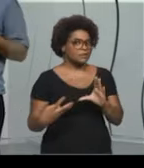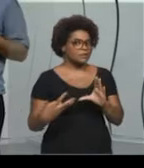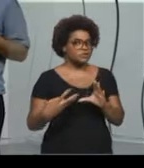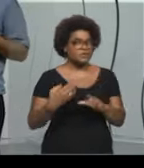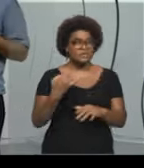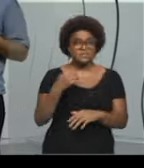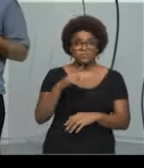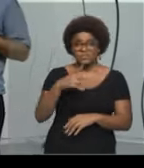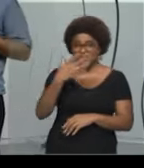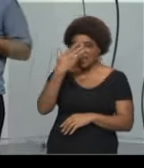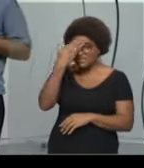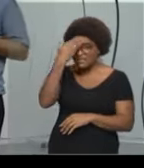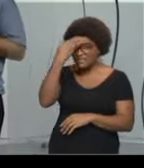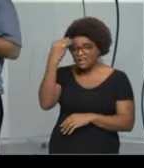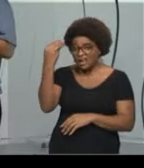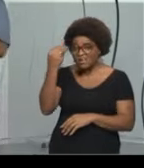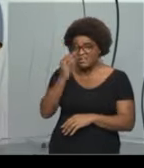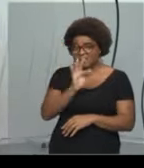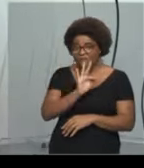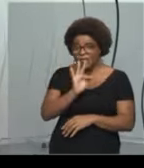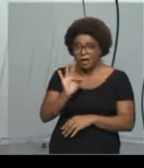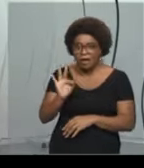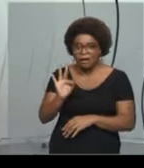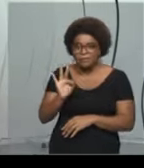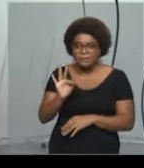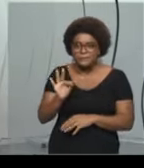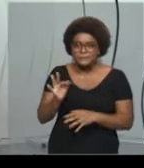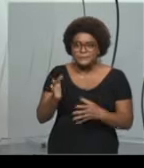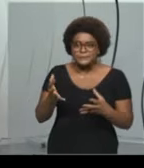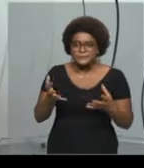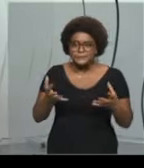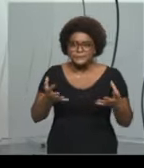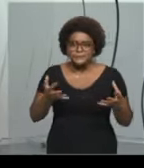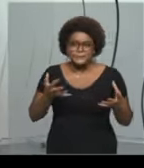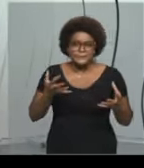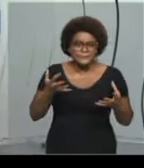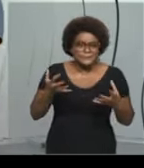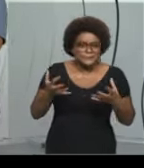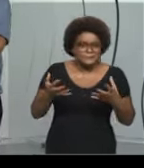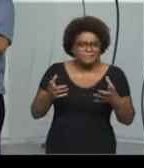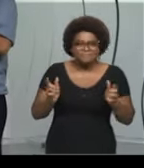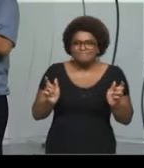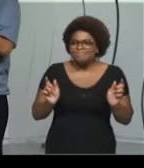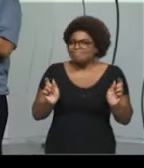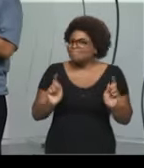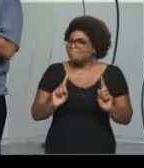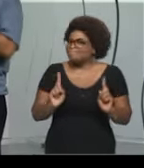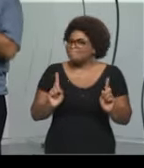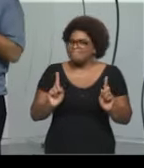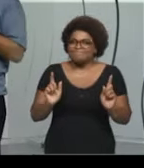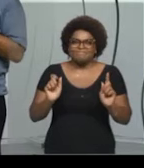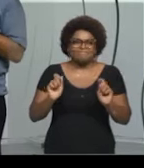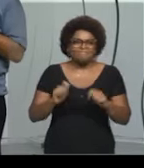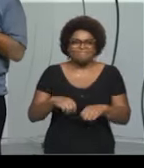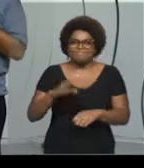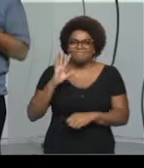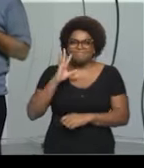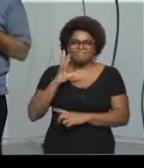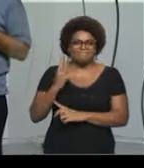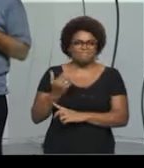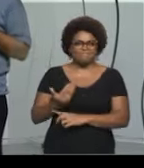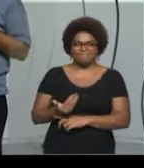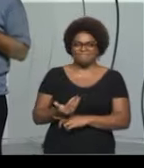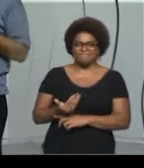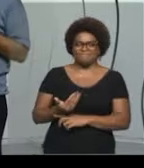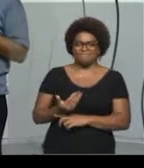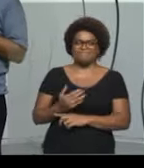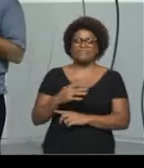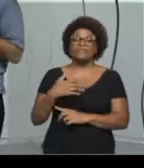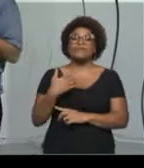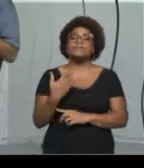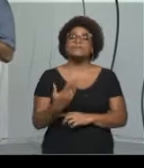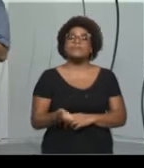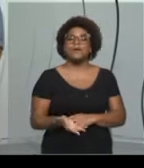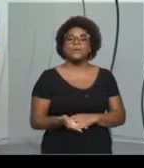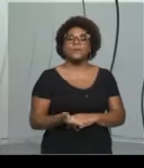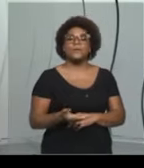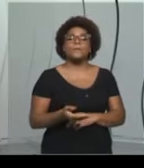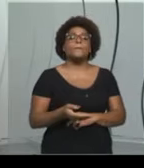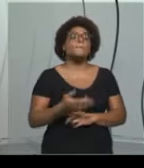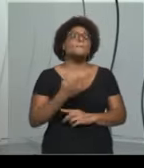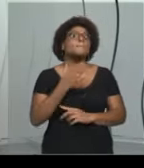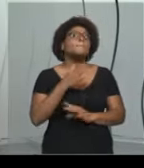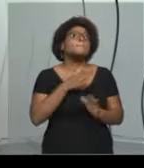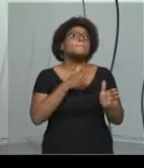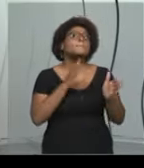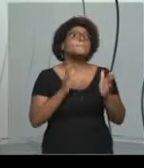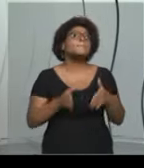a gente corre o risco de não conseguir atacar a questão. Né? Então, eu costumo dizer que o bom da matemática é justamente